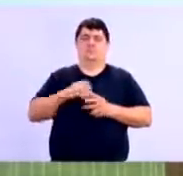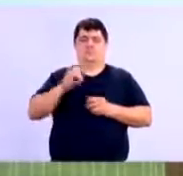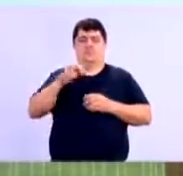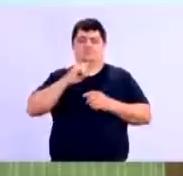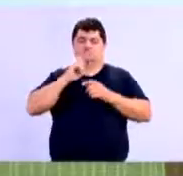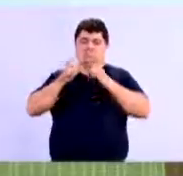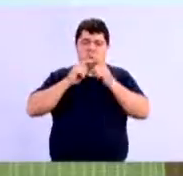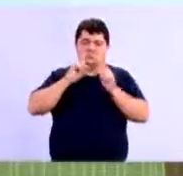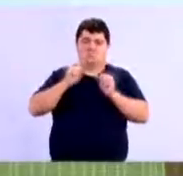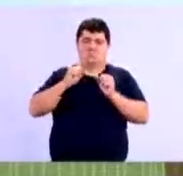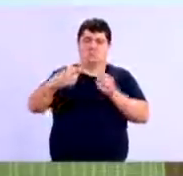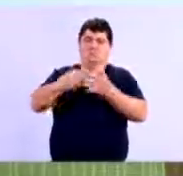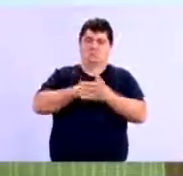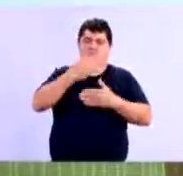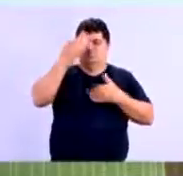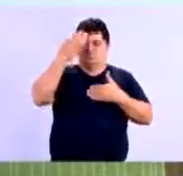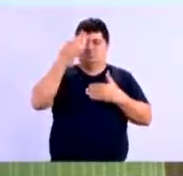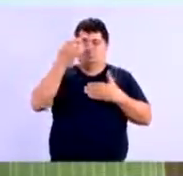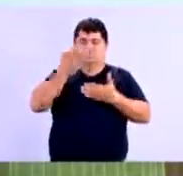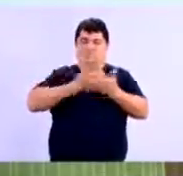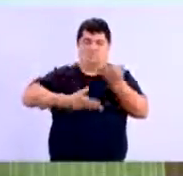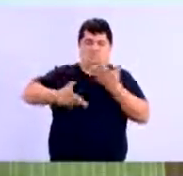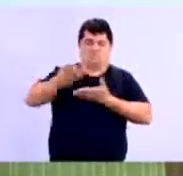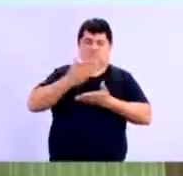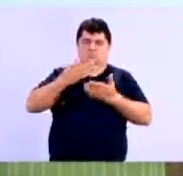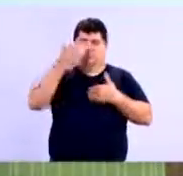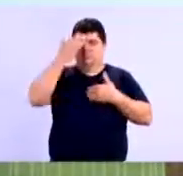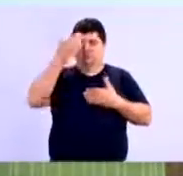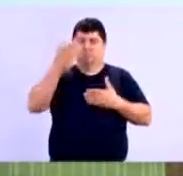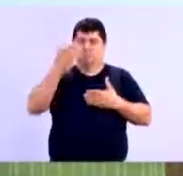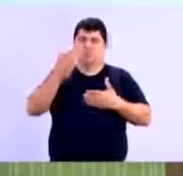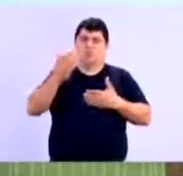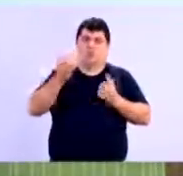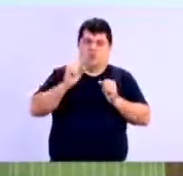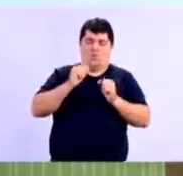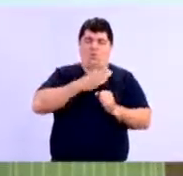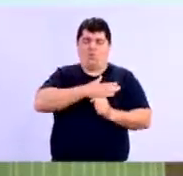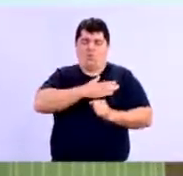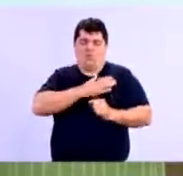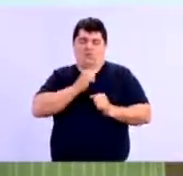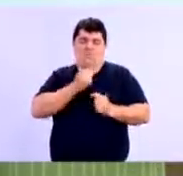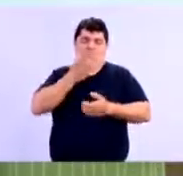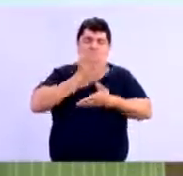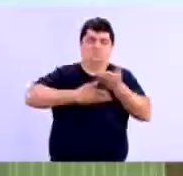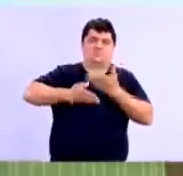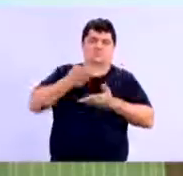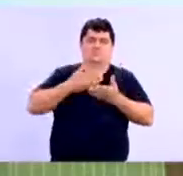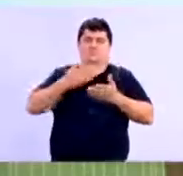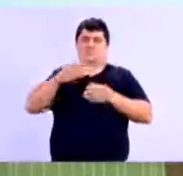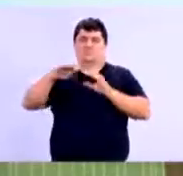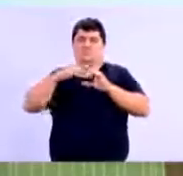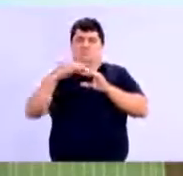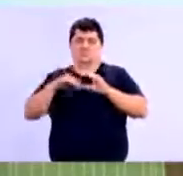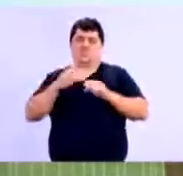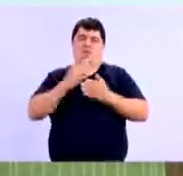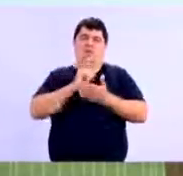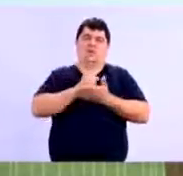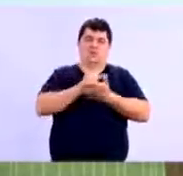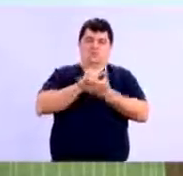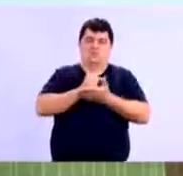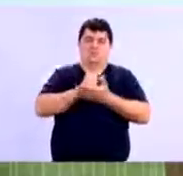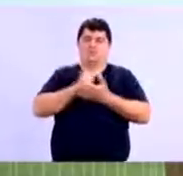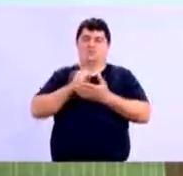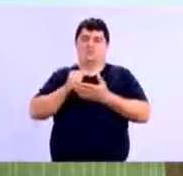dúvidas, participem, obrigado pela participação de vocês, a gente que agradece quando vocês têm uma participação maciça nos fóruns, nos ajuda